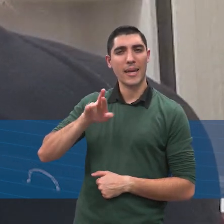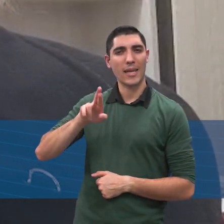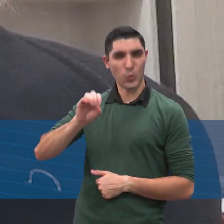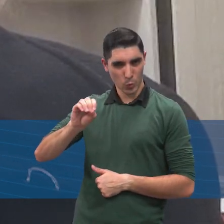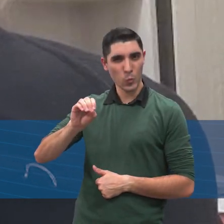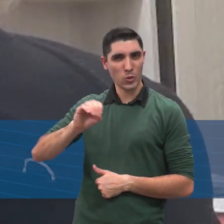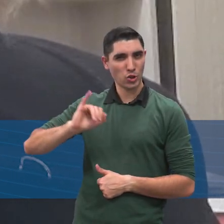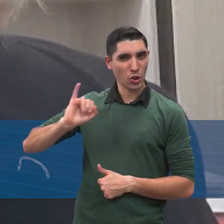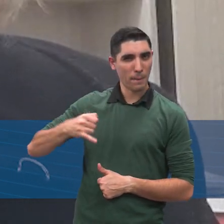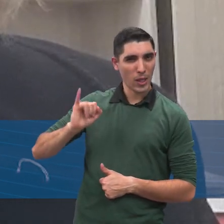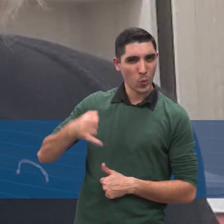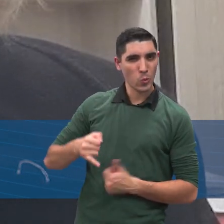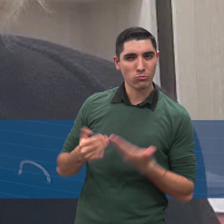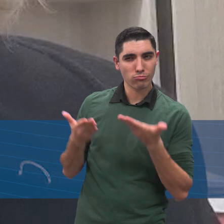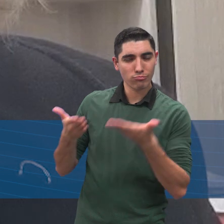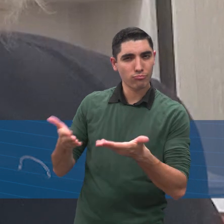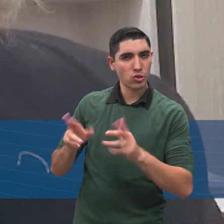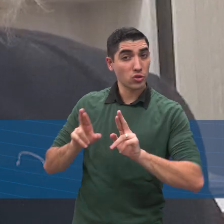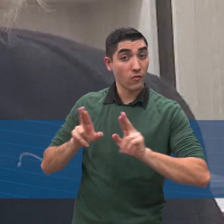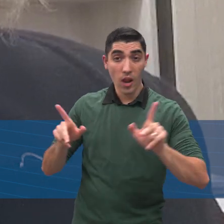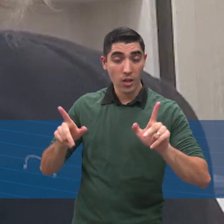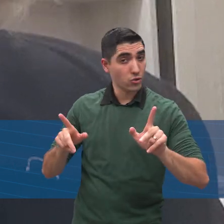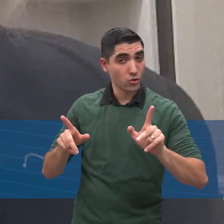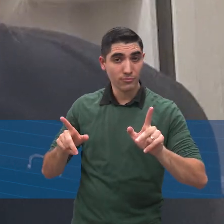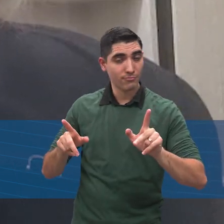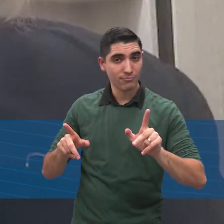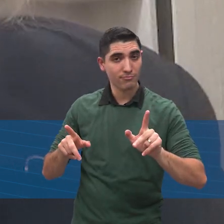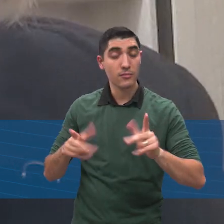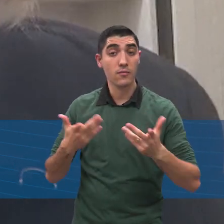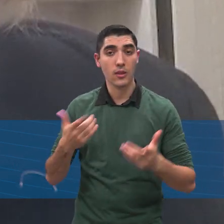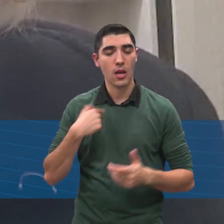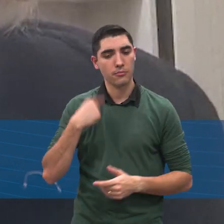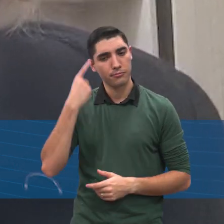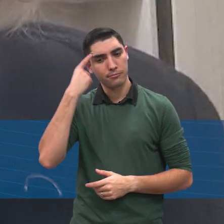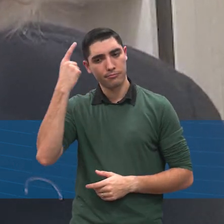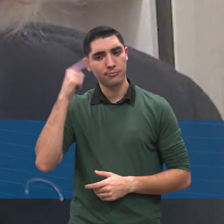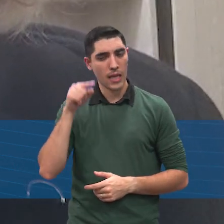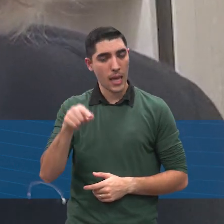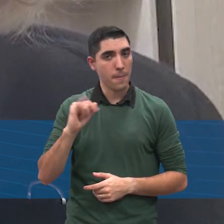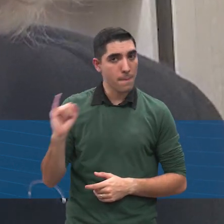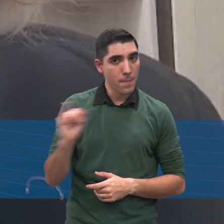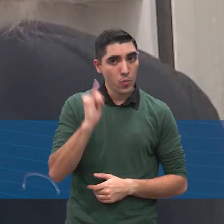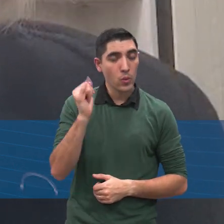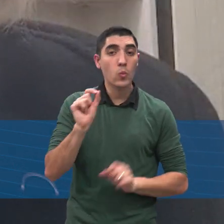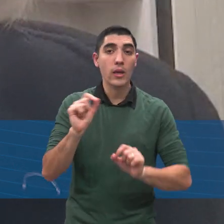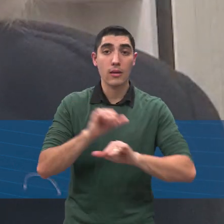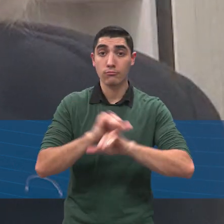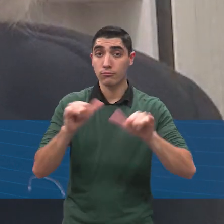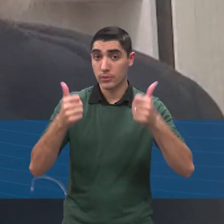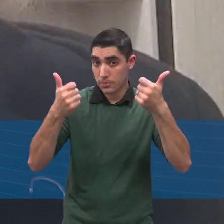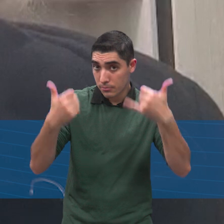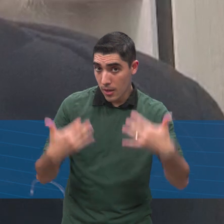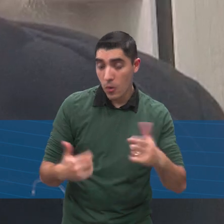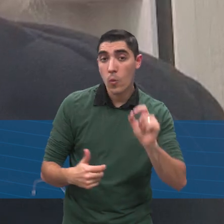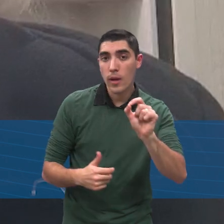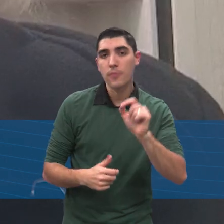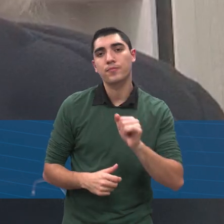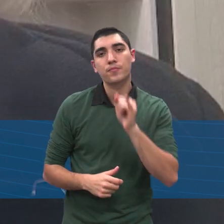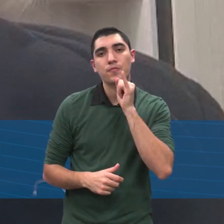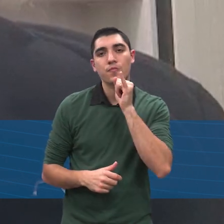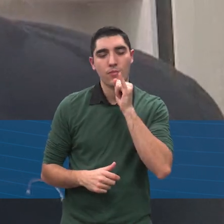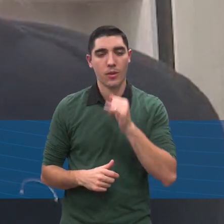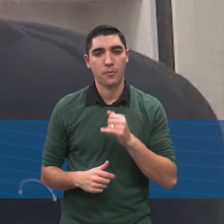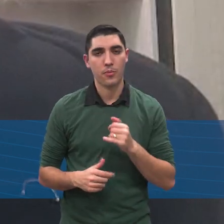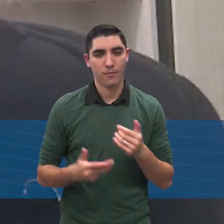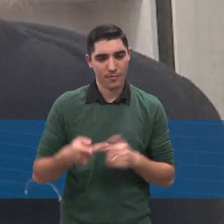totalmente diferentes. Então, uma dinâmica que eu acho importante chamar a atenção é, por exemplo, né,